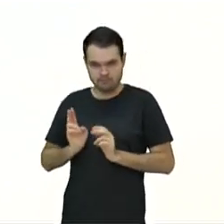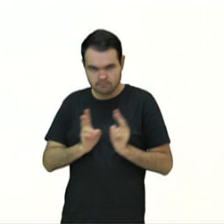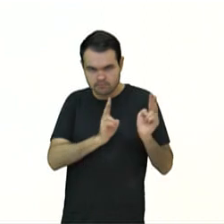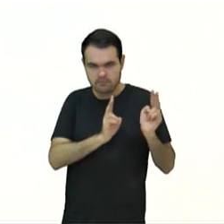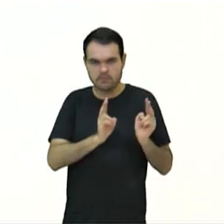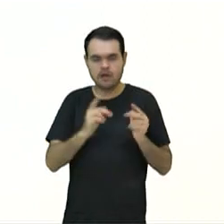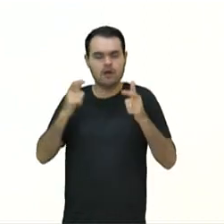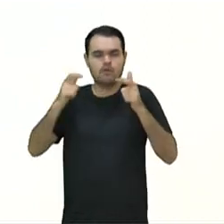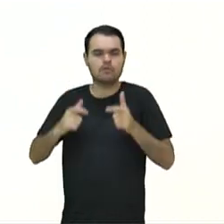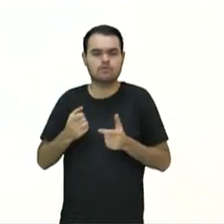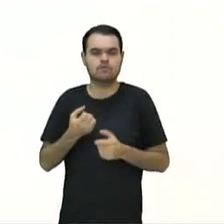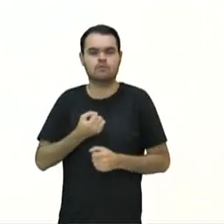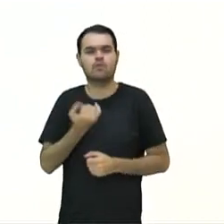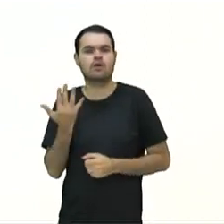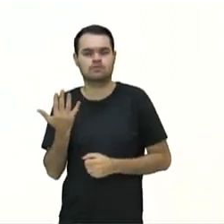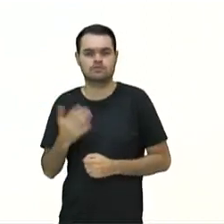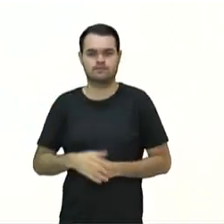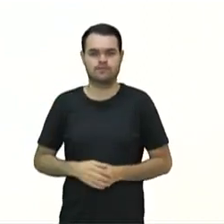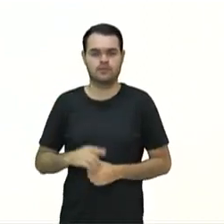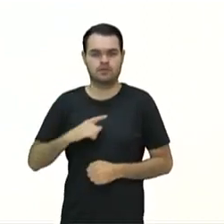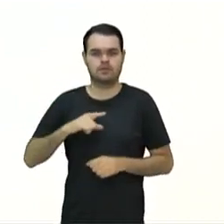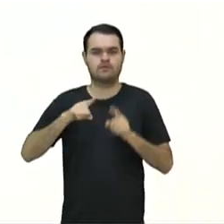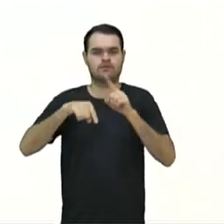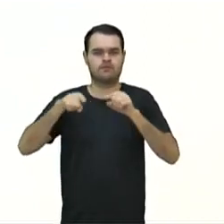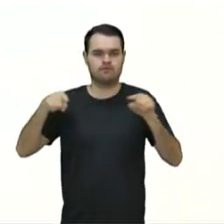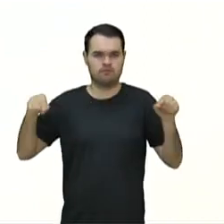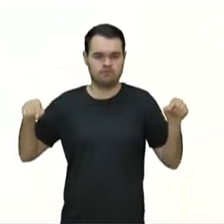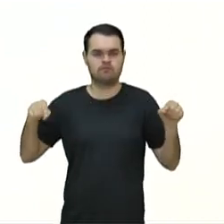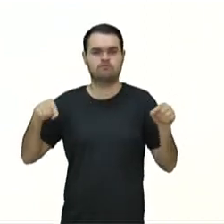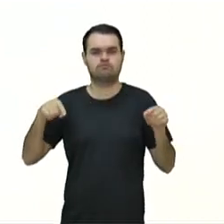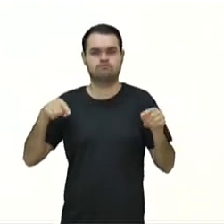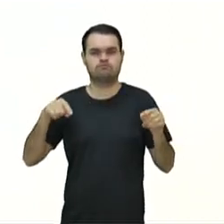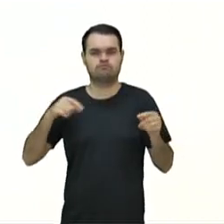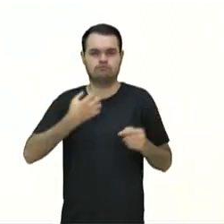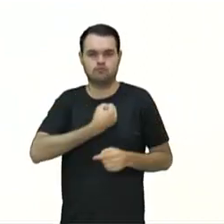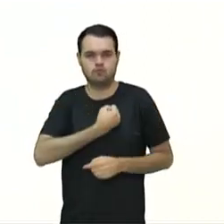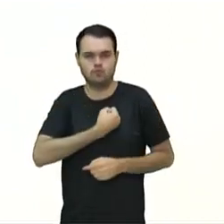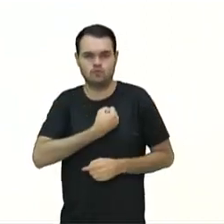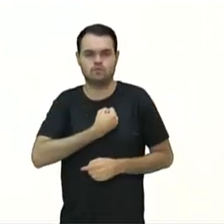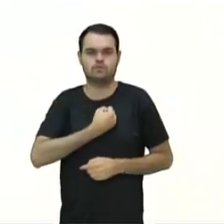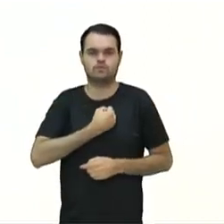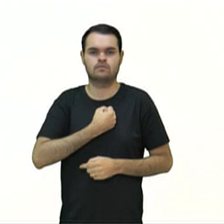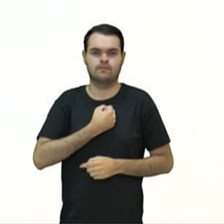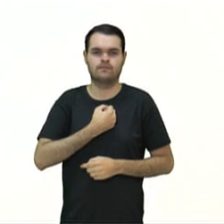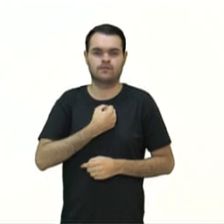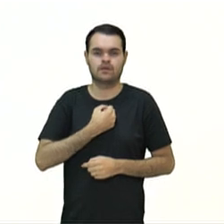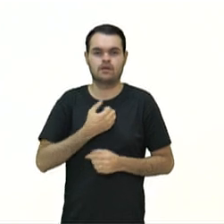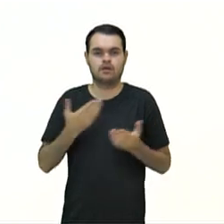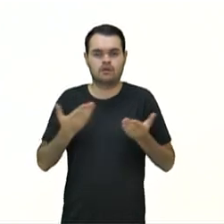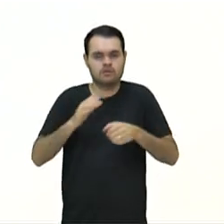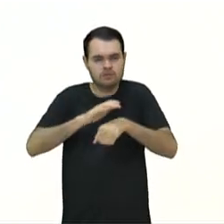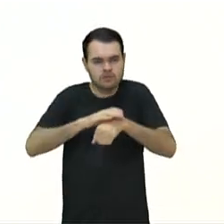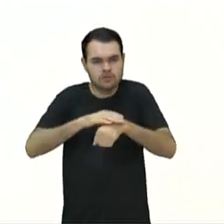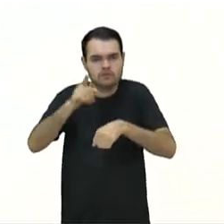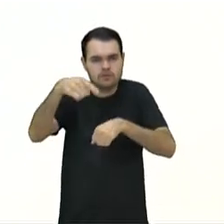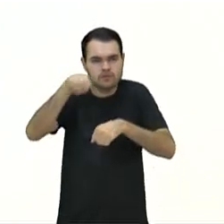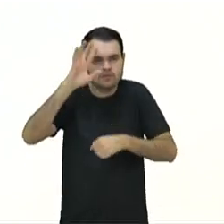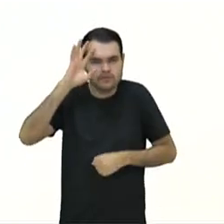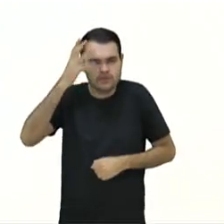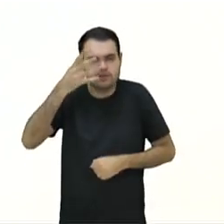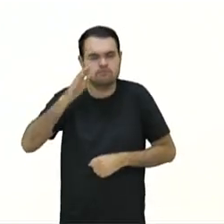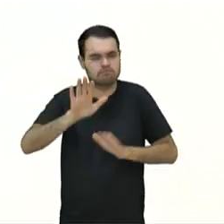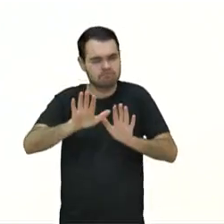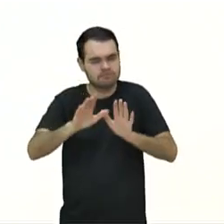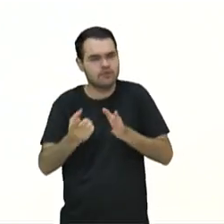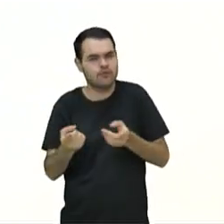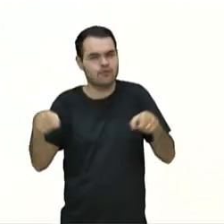respectivamente. Então nós temos aqui os vários valores aqui representando, né? E aí nós vamos dar um tempinho para vocês resolverem e já